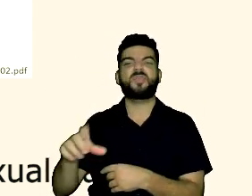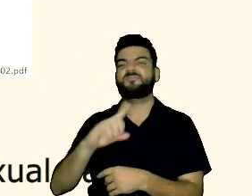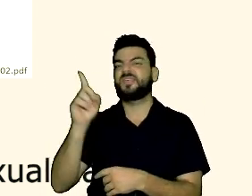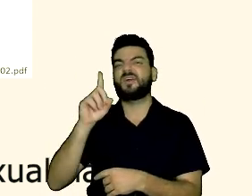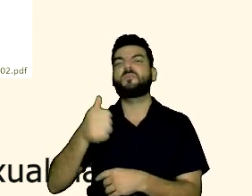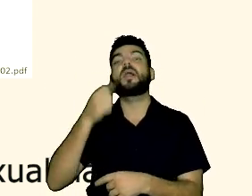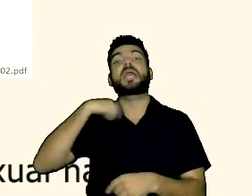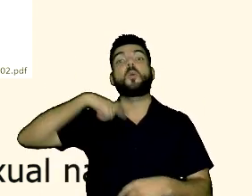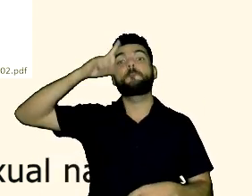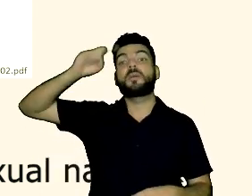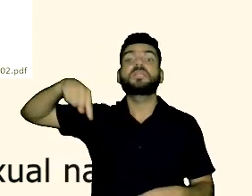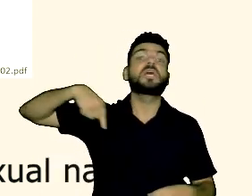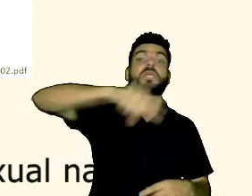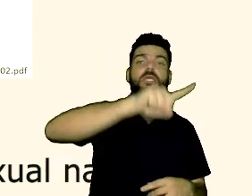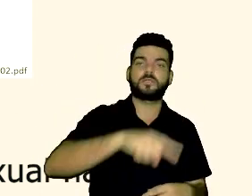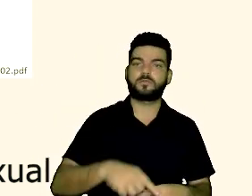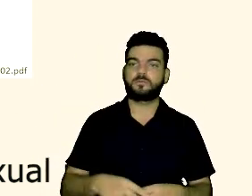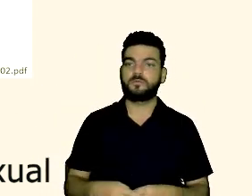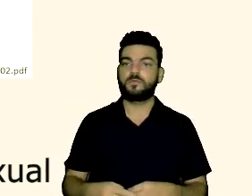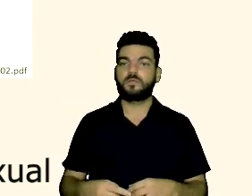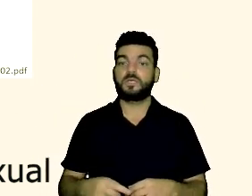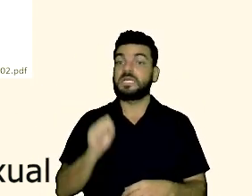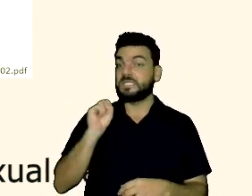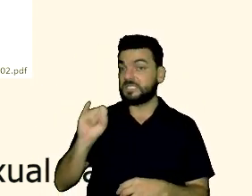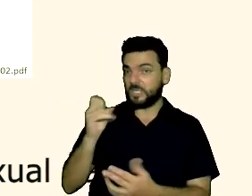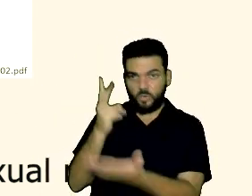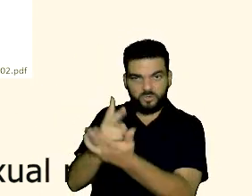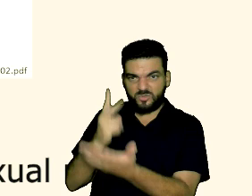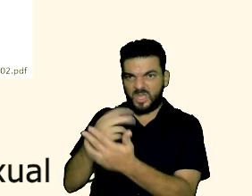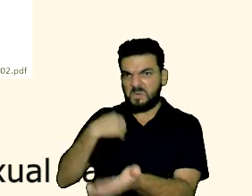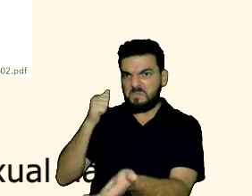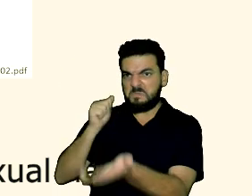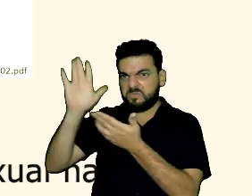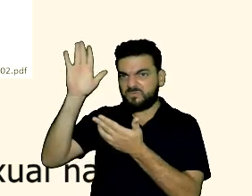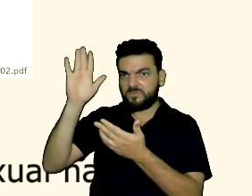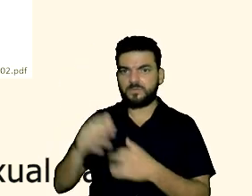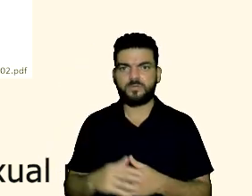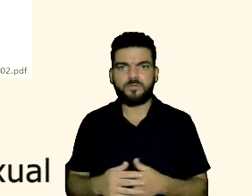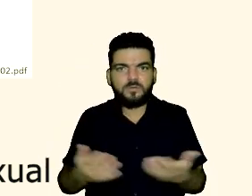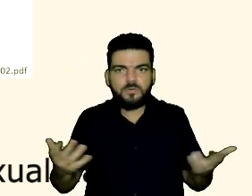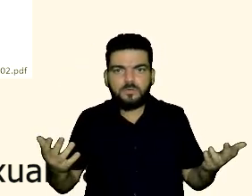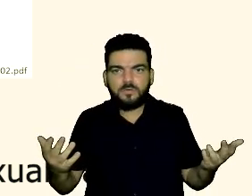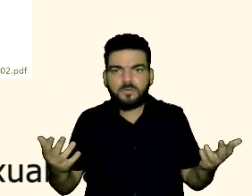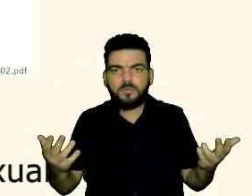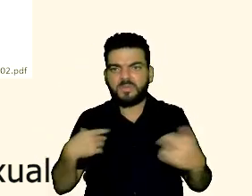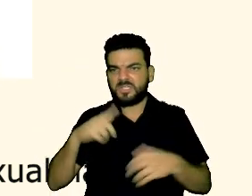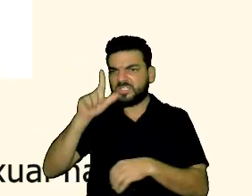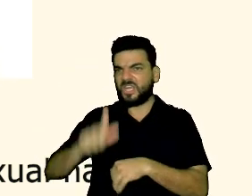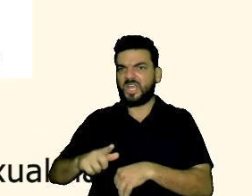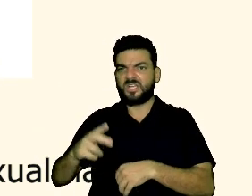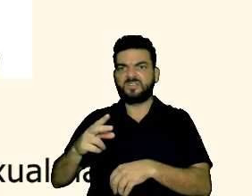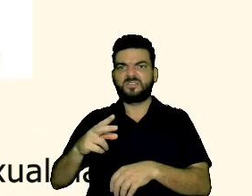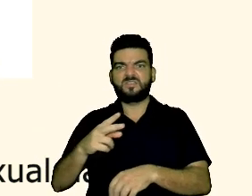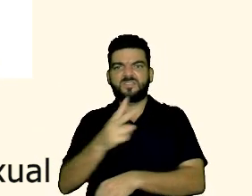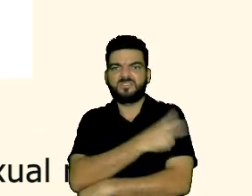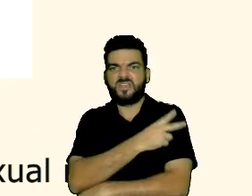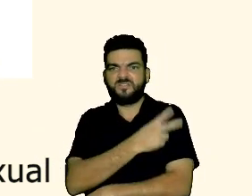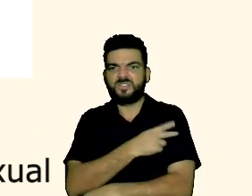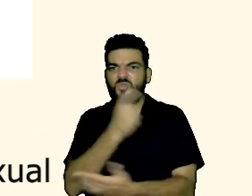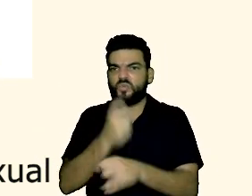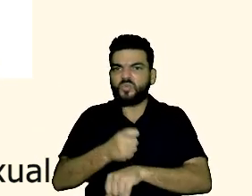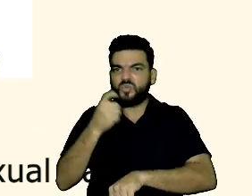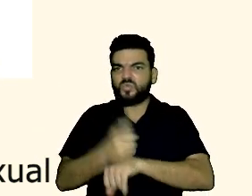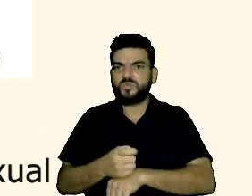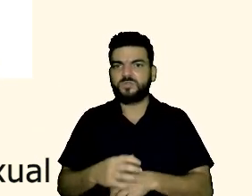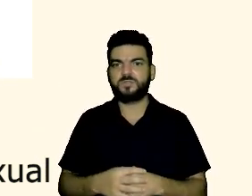demitir. Posturas diferentes de liderança, incluindo chantagem nesse caso, tá? Eu não tenho nada aqui. Você